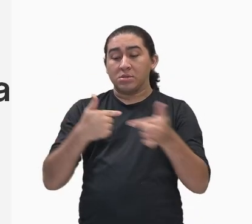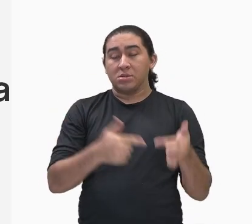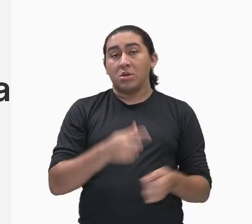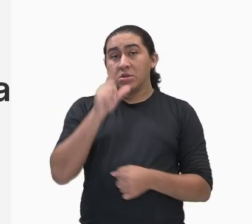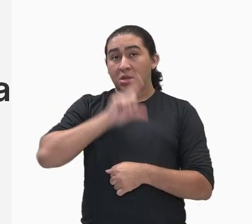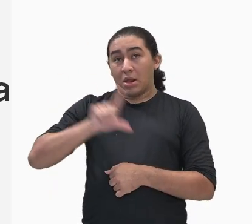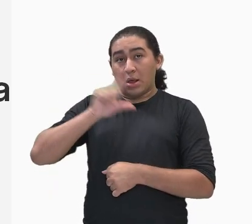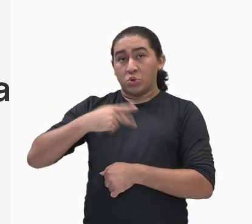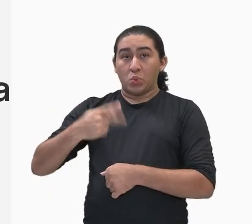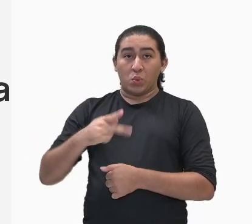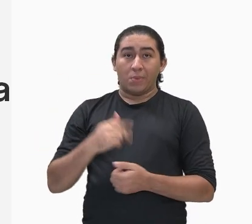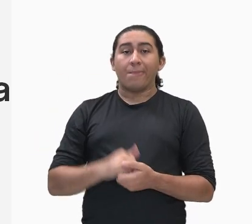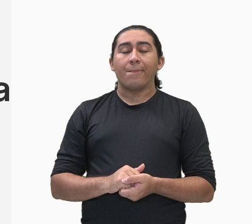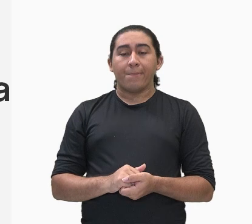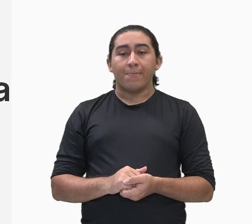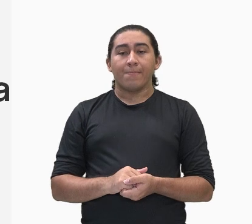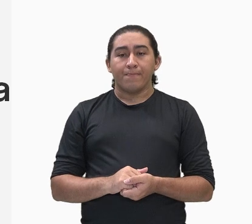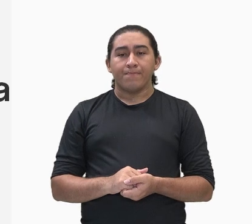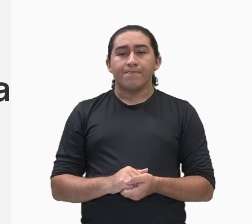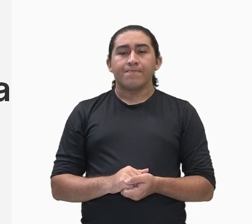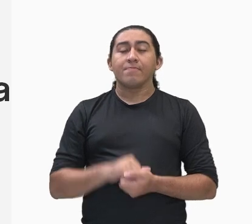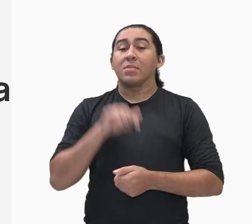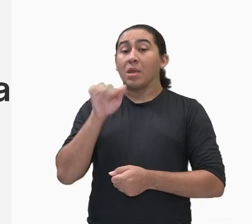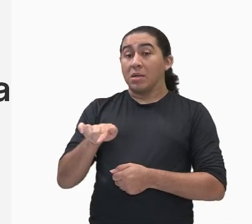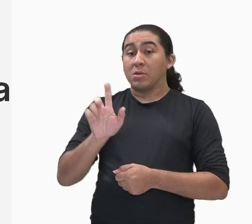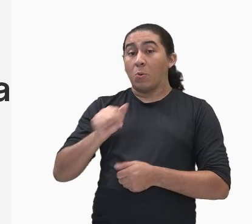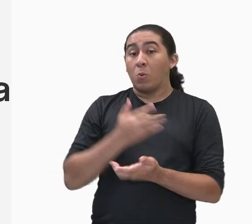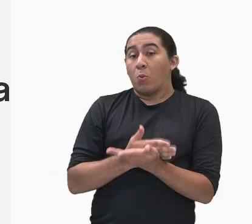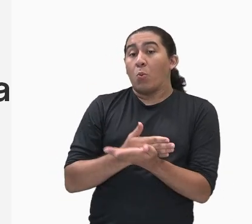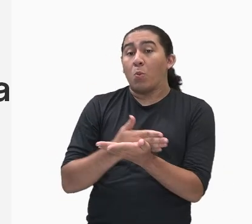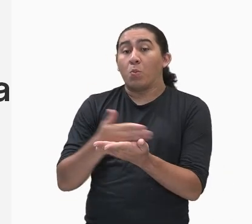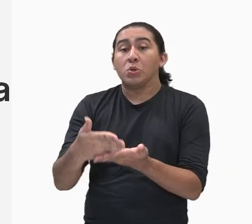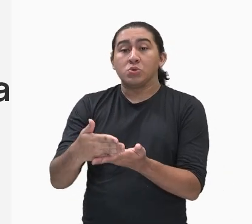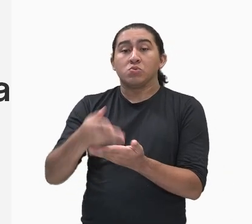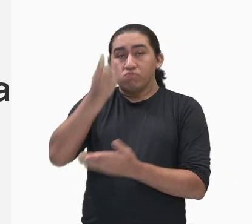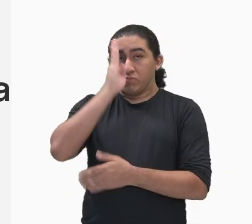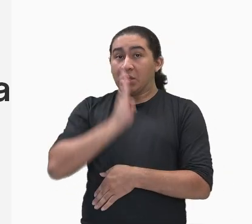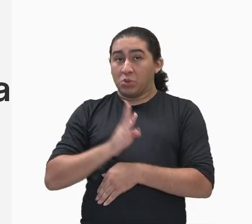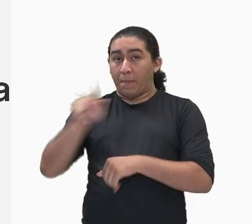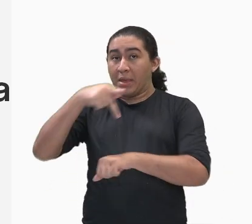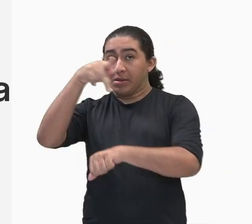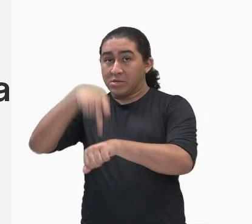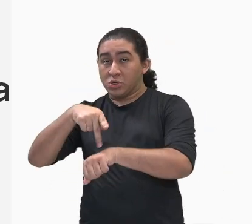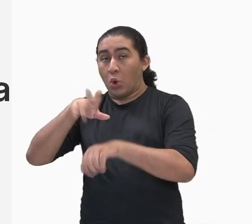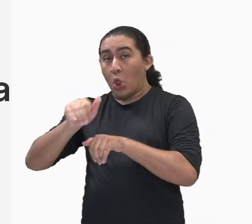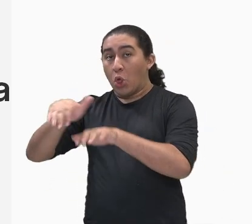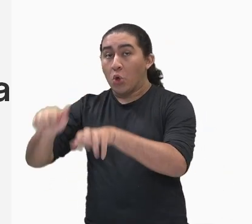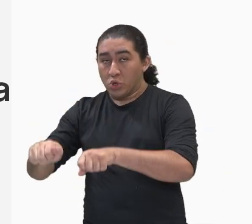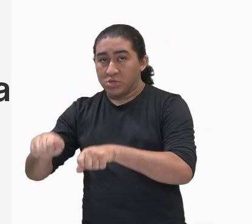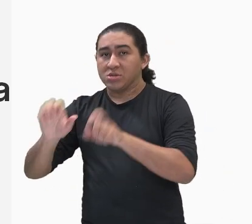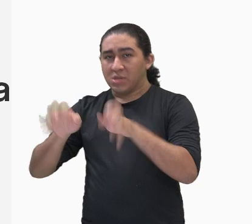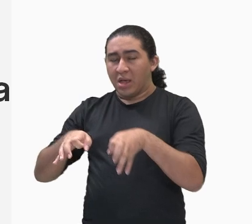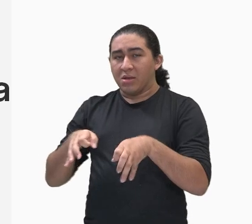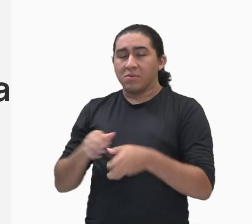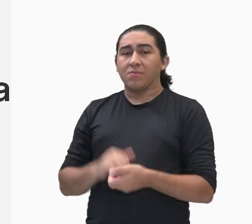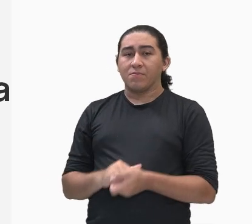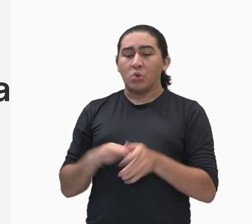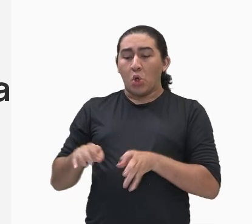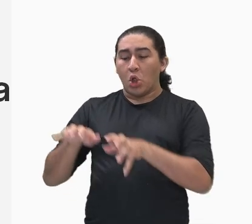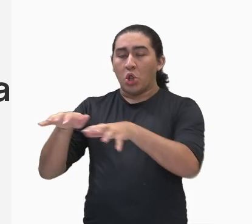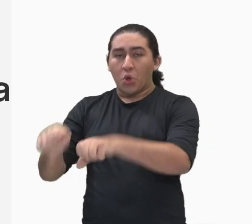tradição literária. Isto é o início do Brasil, colônia, ainda